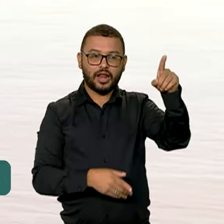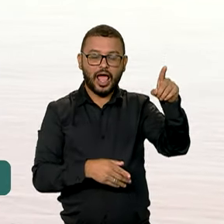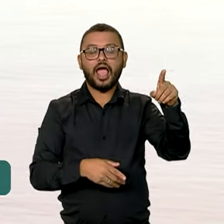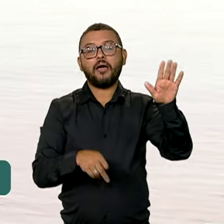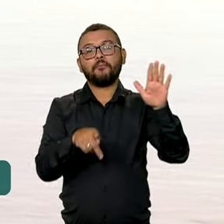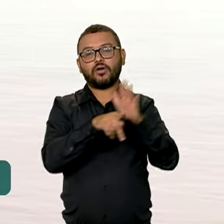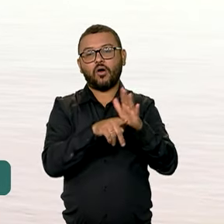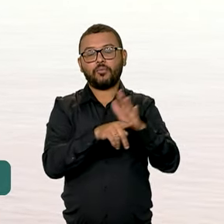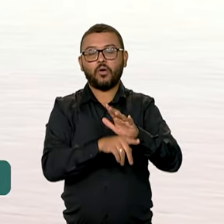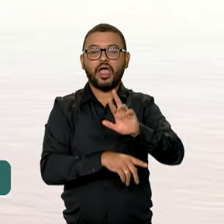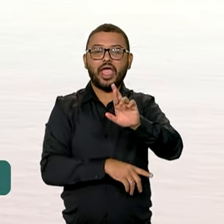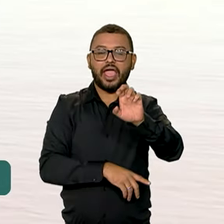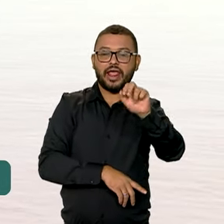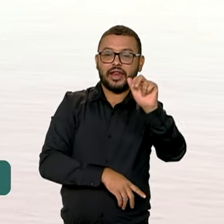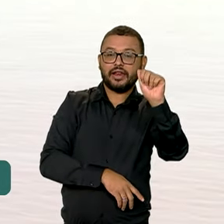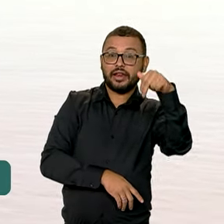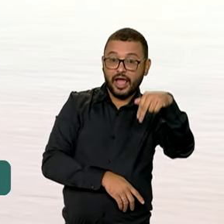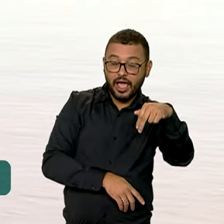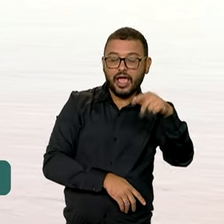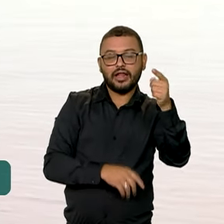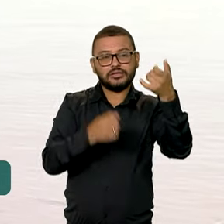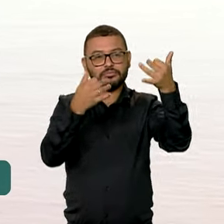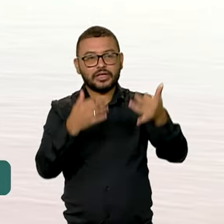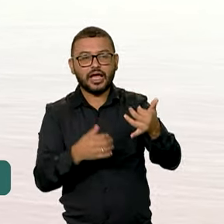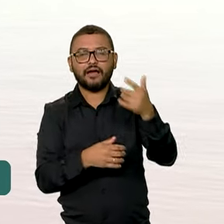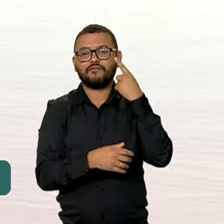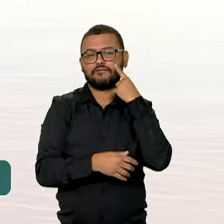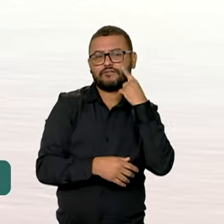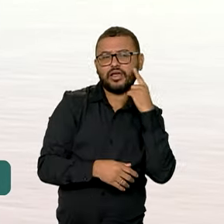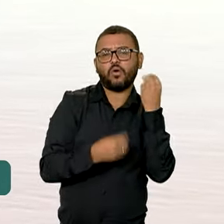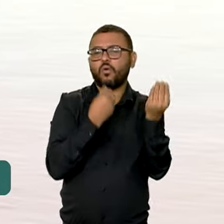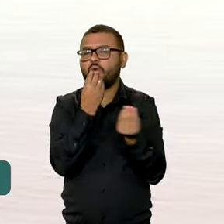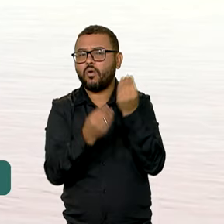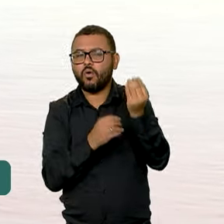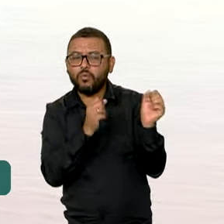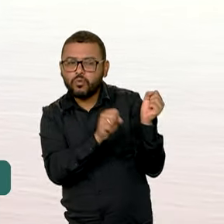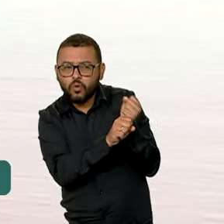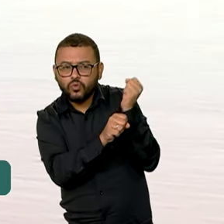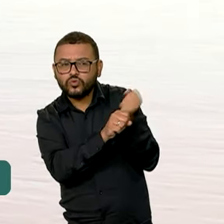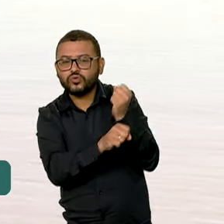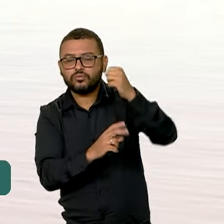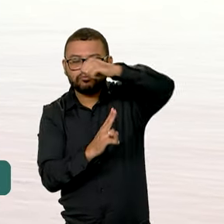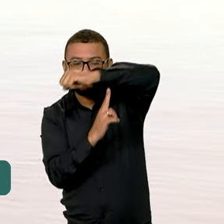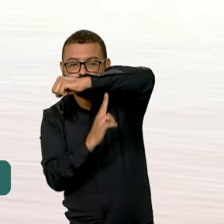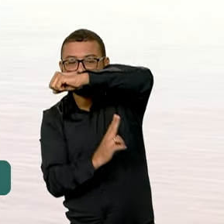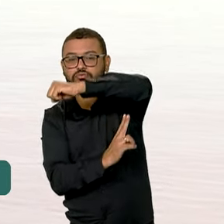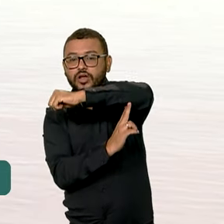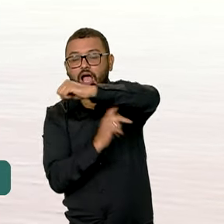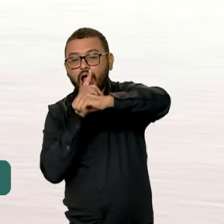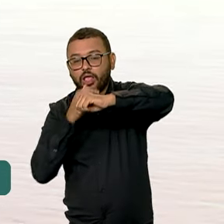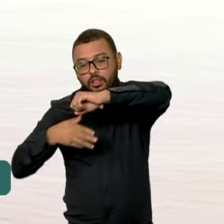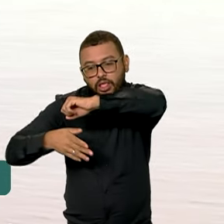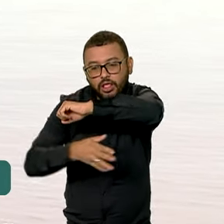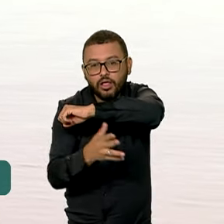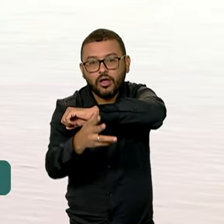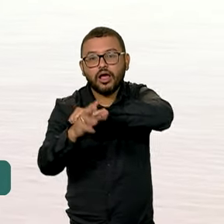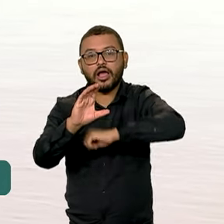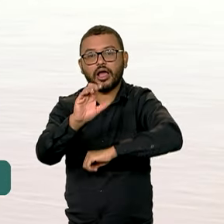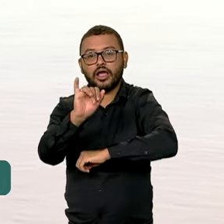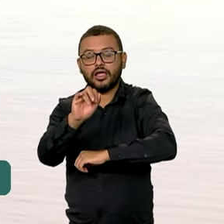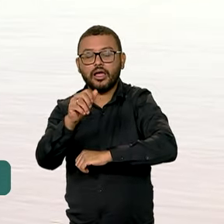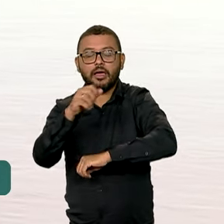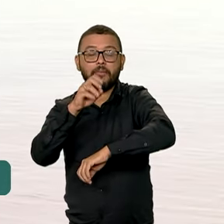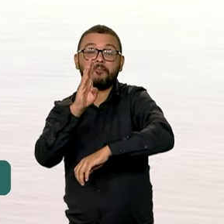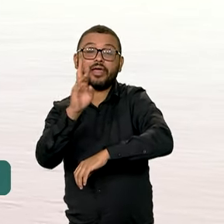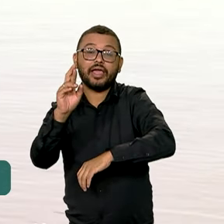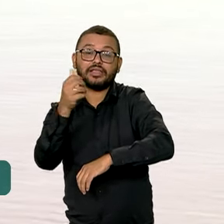Filho, está em Caxias do Sul e vai acompanhar as obras da construção da ponte sobre o rio Caí, na